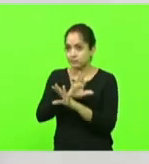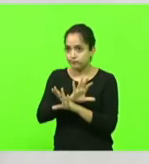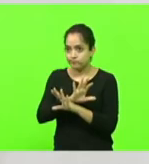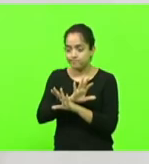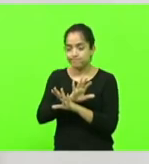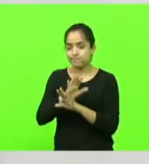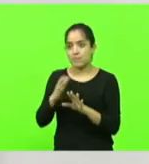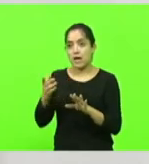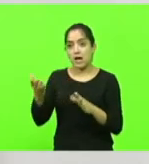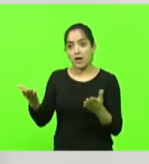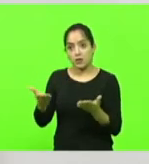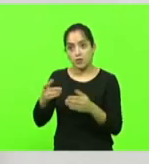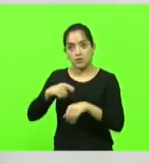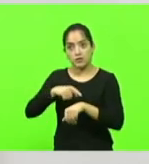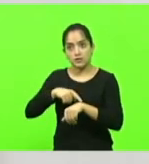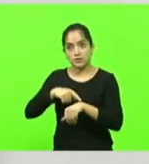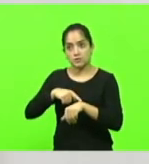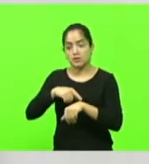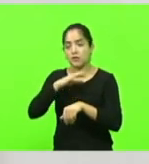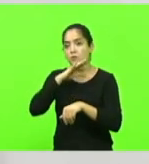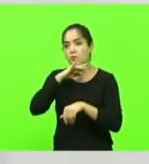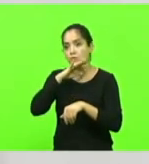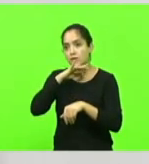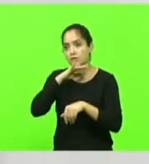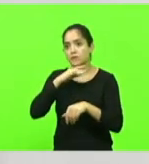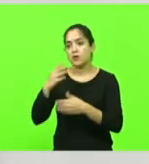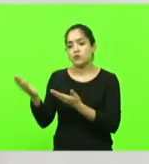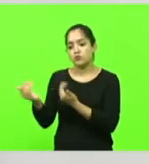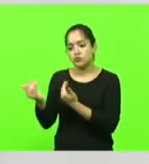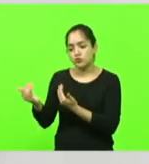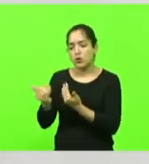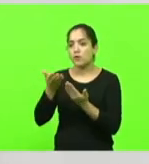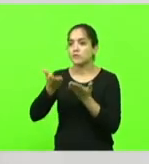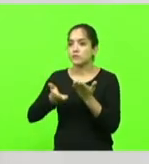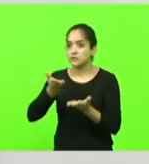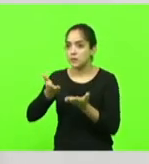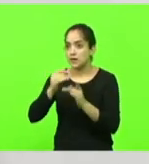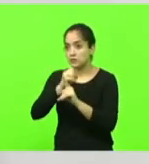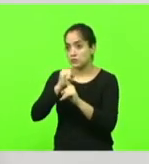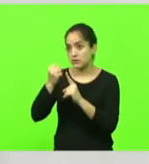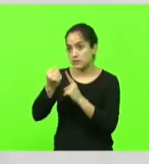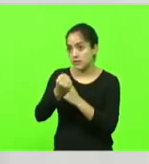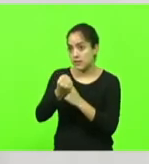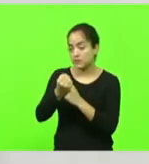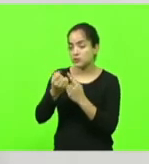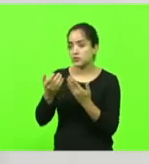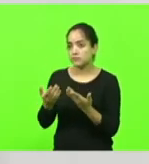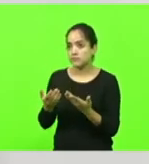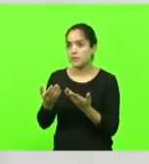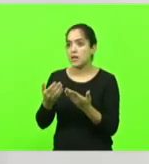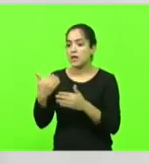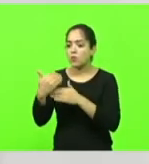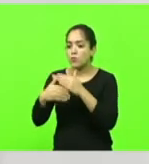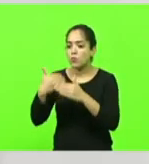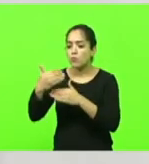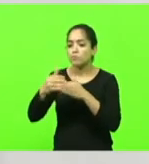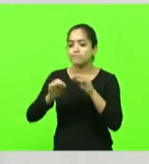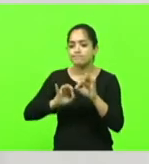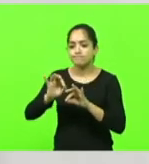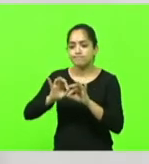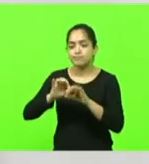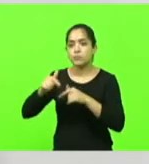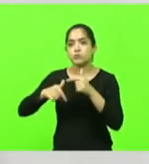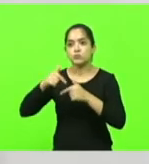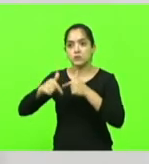nesse momento será péssimo para os jovens atendidos e também para a sociedade, pois a entidade desenvolve um importante papel na